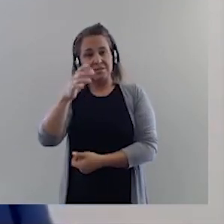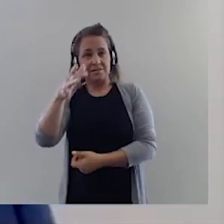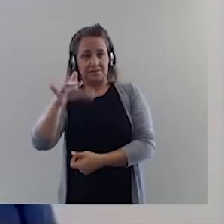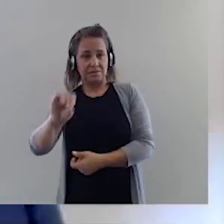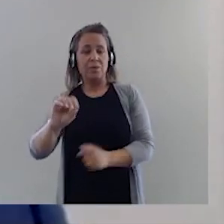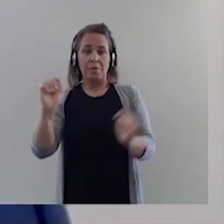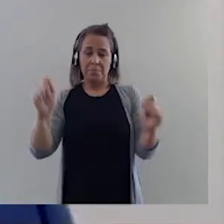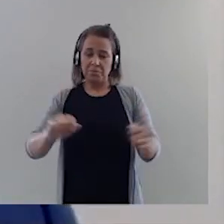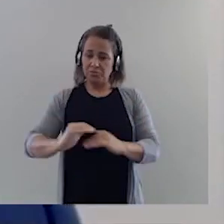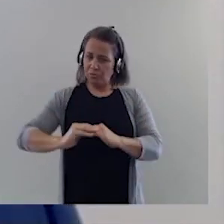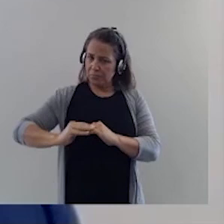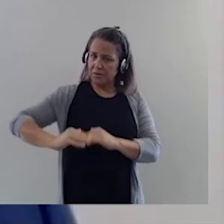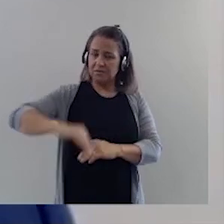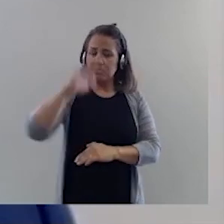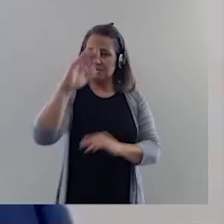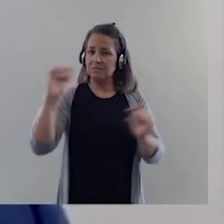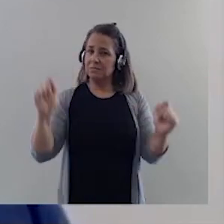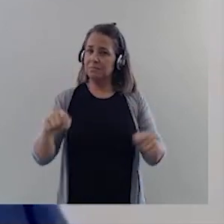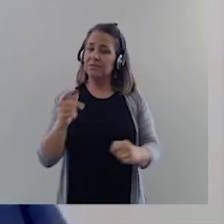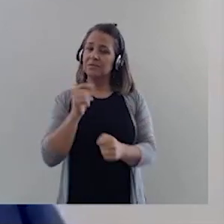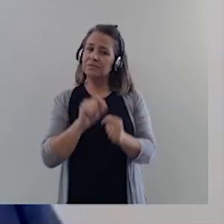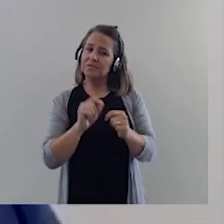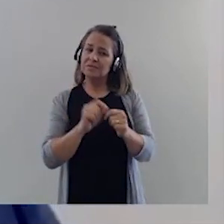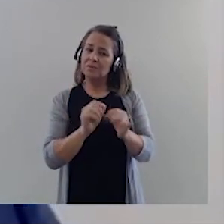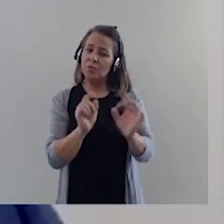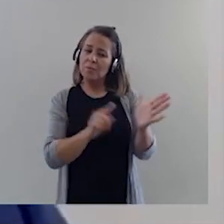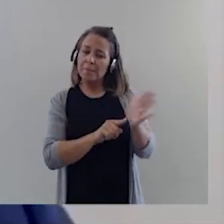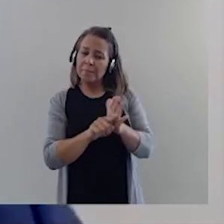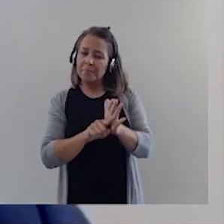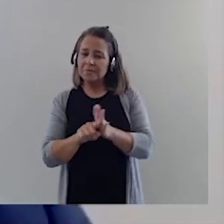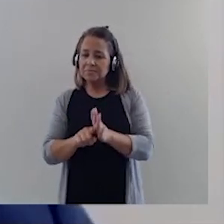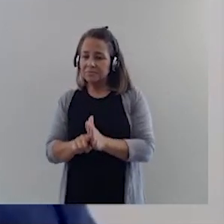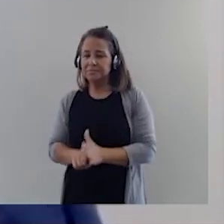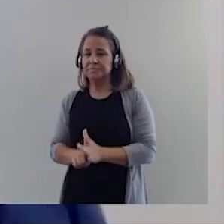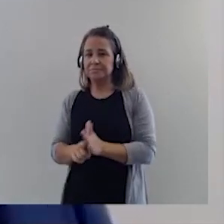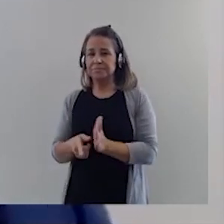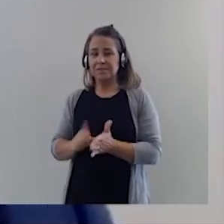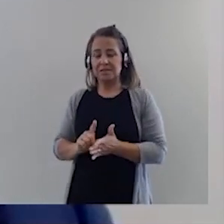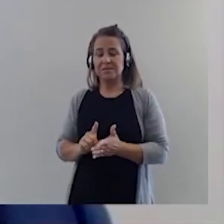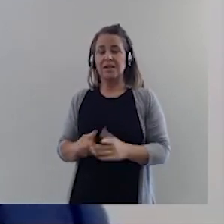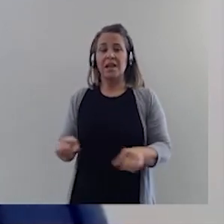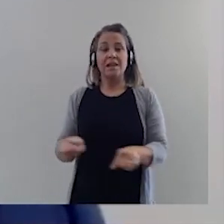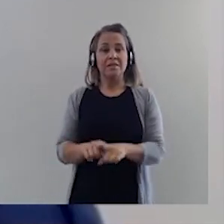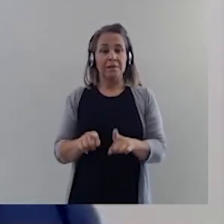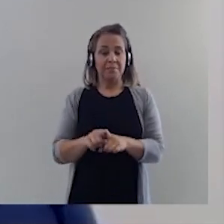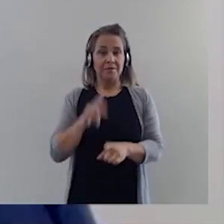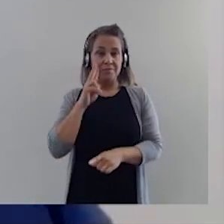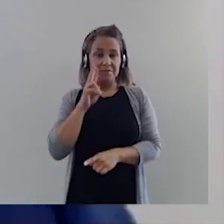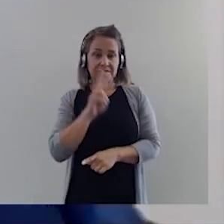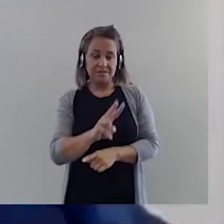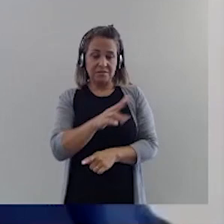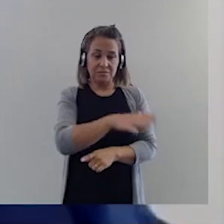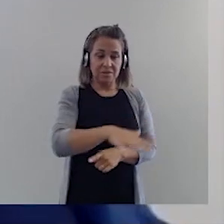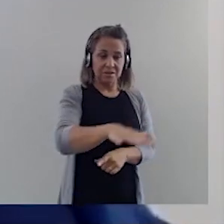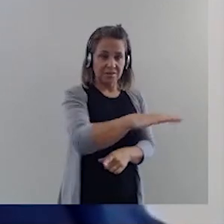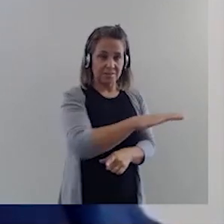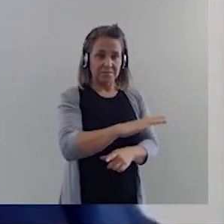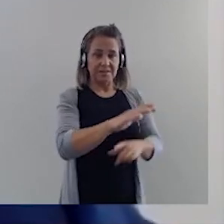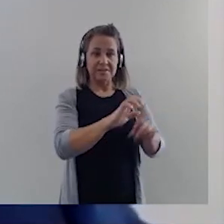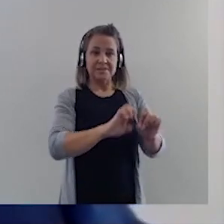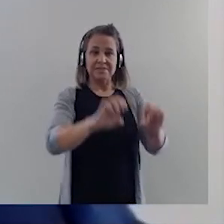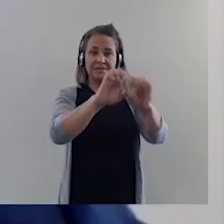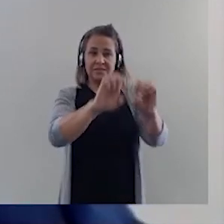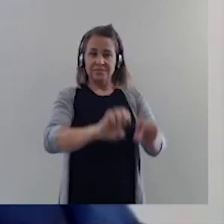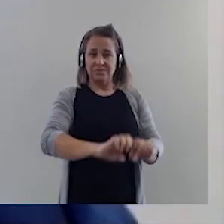gente pode fazer algum tipo de previsão sobre isso, né? Vendo ainda nesse campo das estatísticas, eu